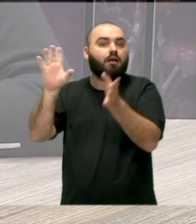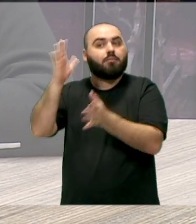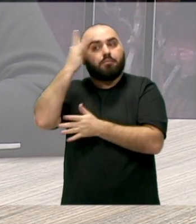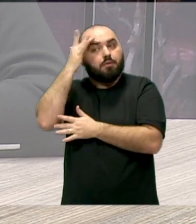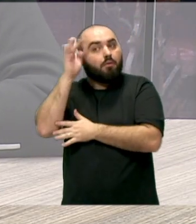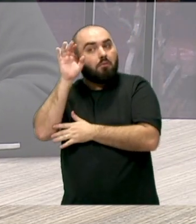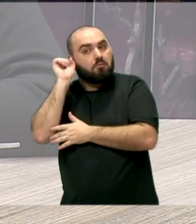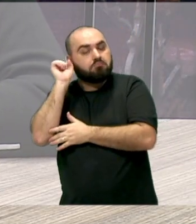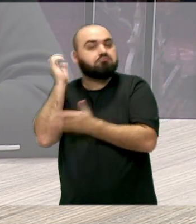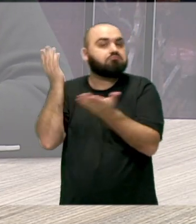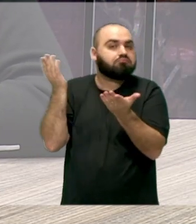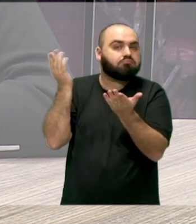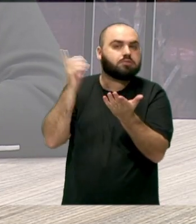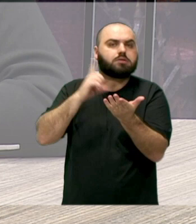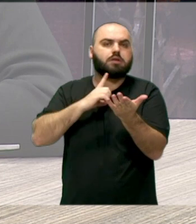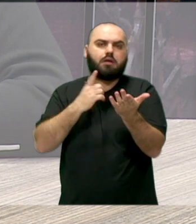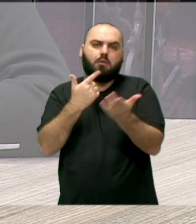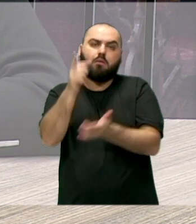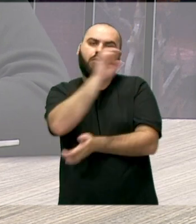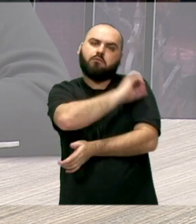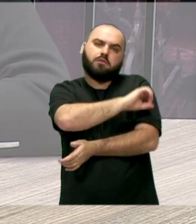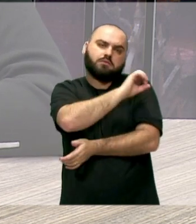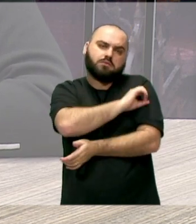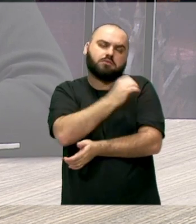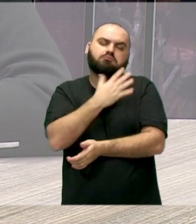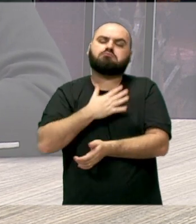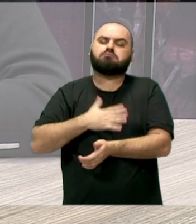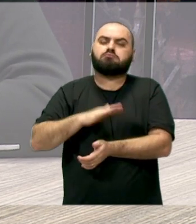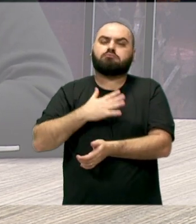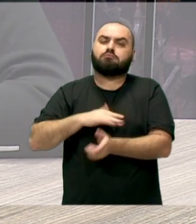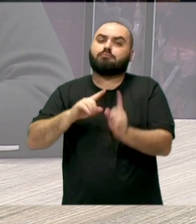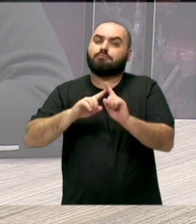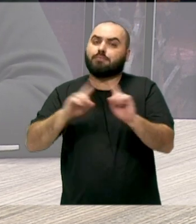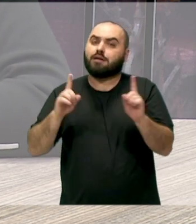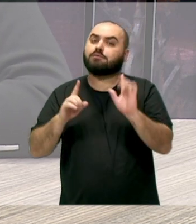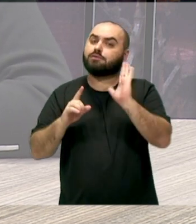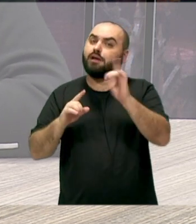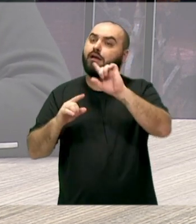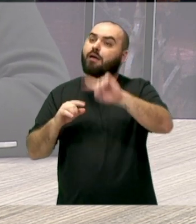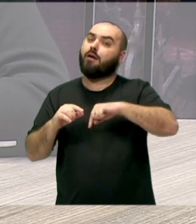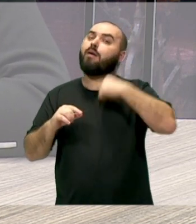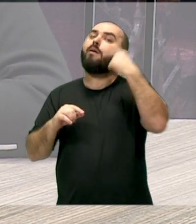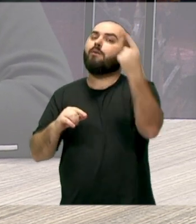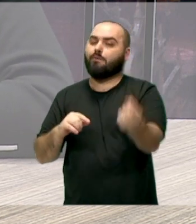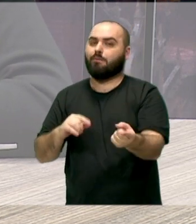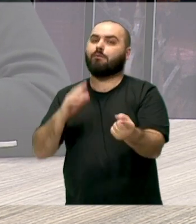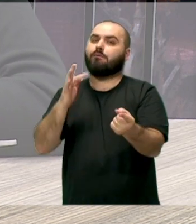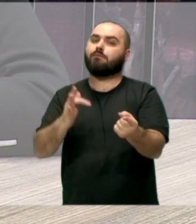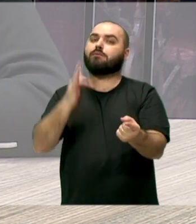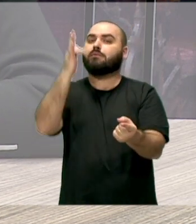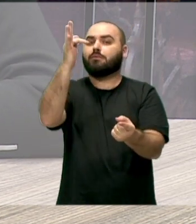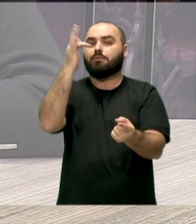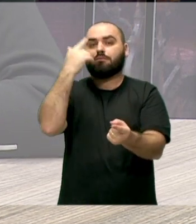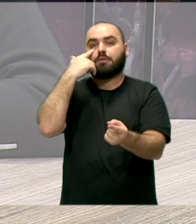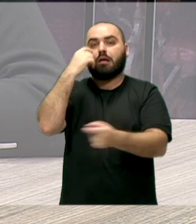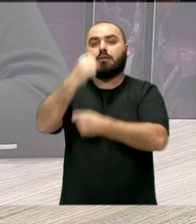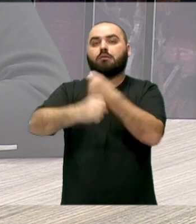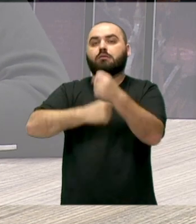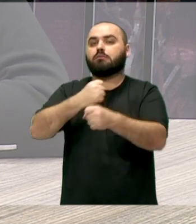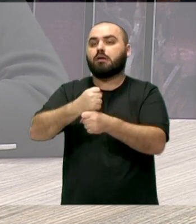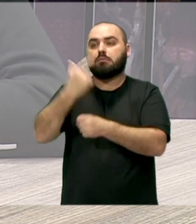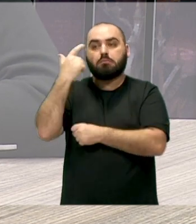algumas oficinas que são um pouquinho mais tranquilas, mas tá aí já uma sugestão para a próxima edição, né? A gente ainda falou, quem sabe, pensar numa musicalização